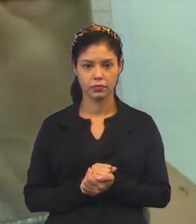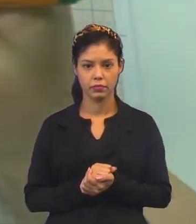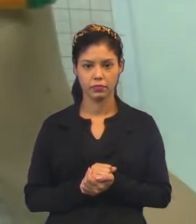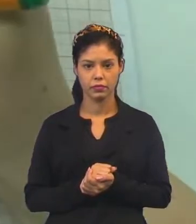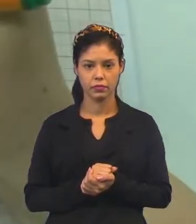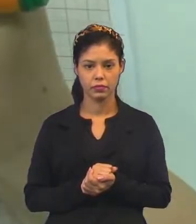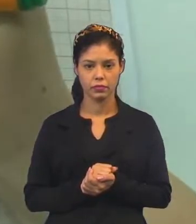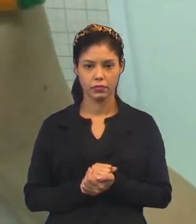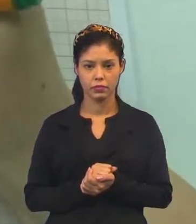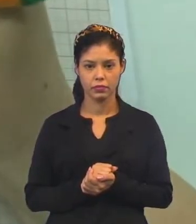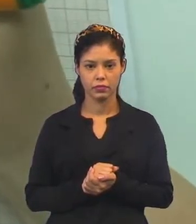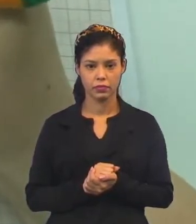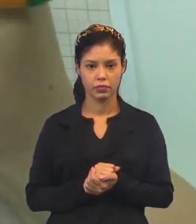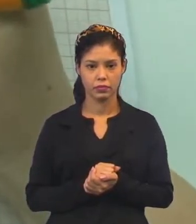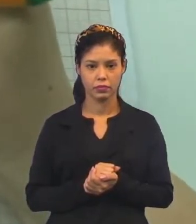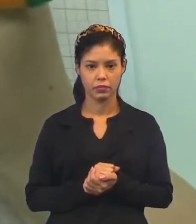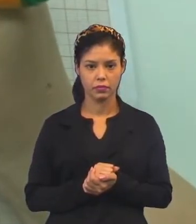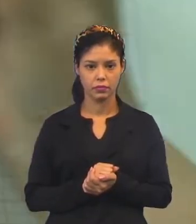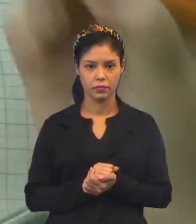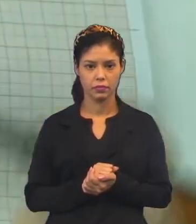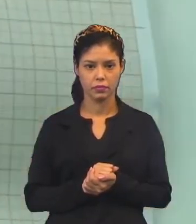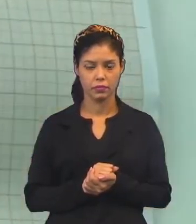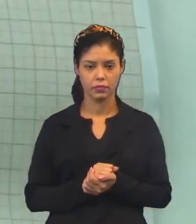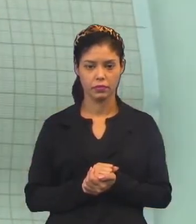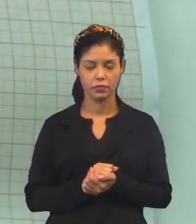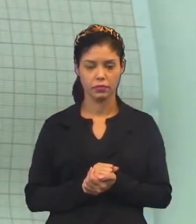Então, estou usando um, certo?